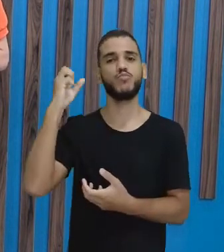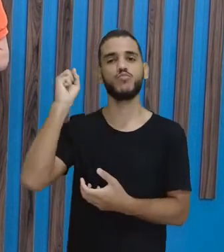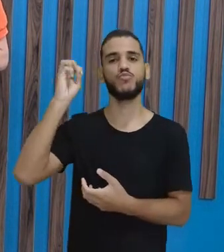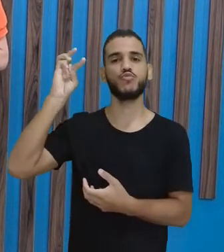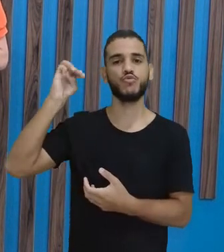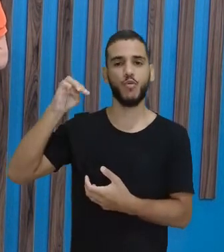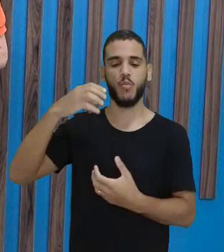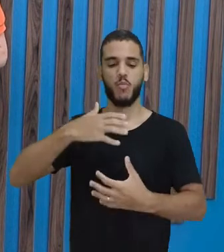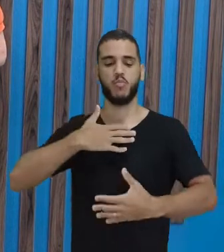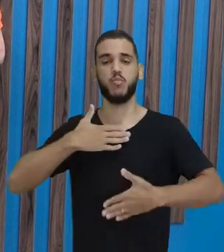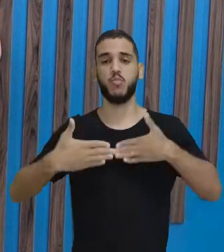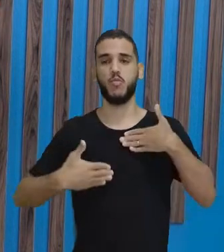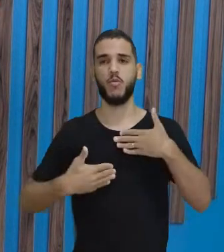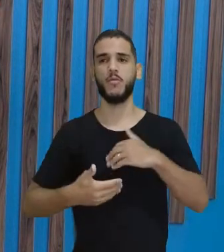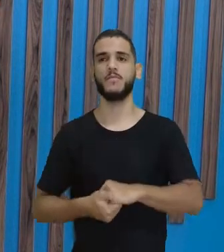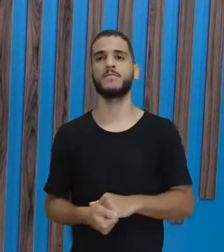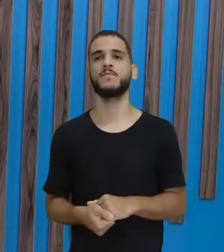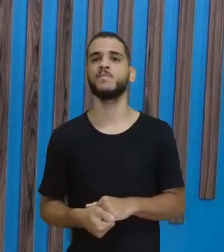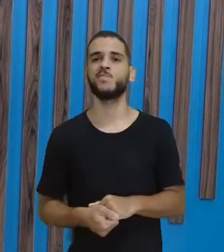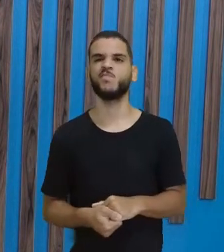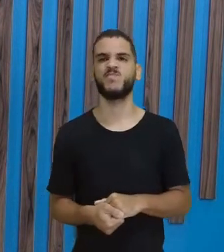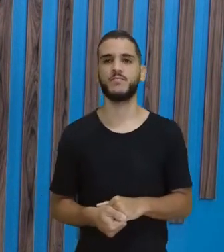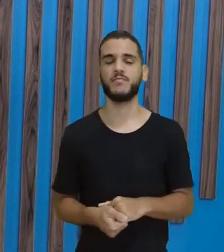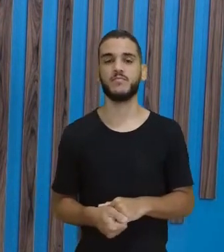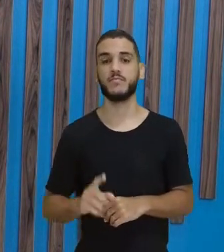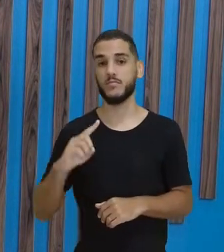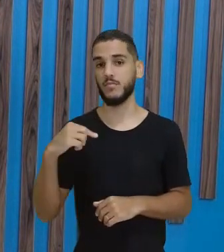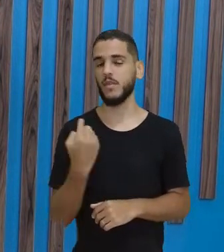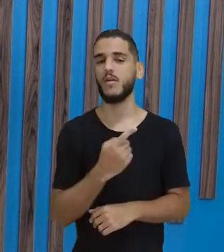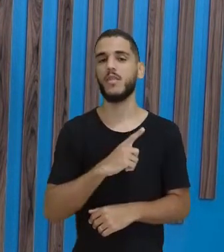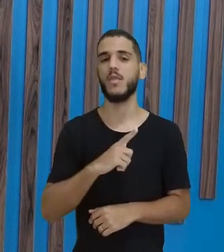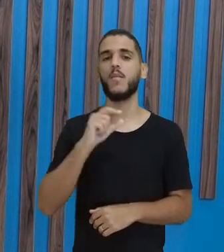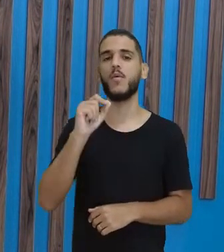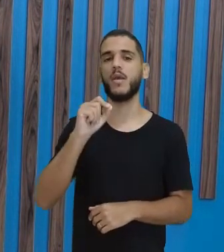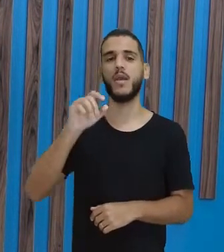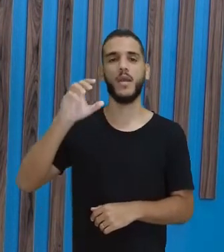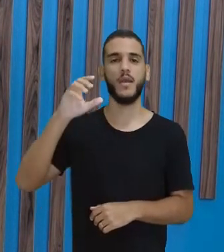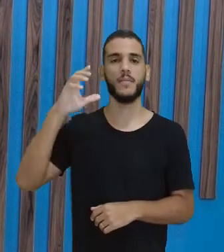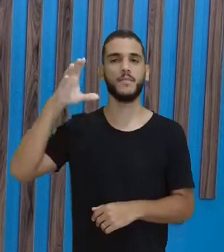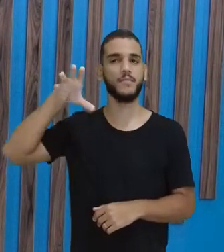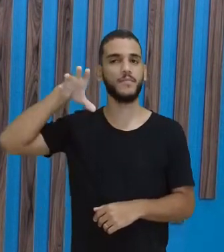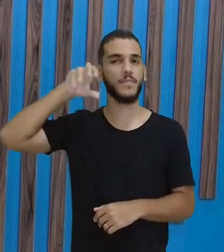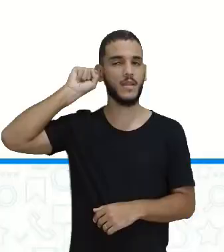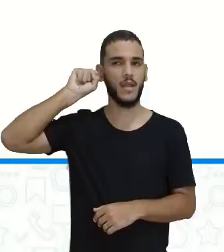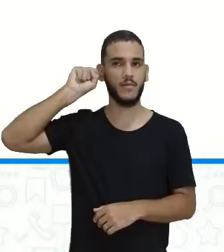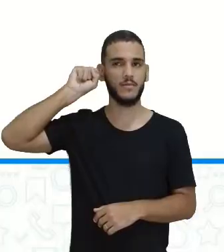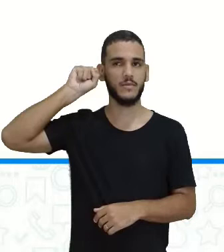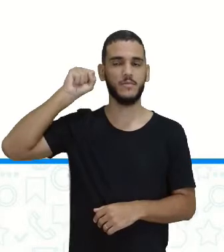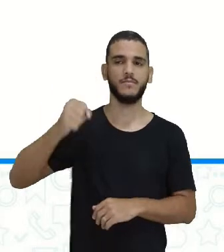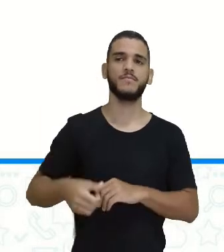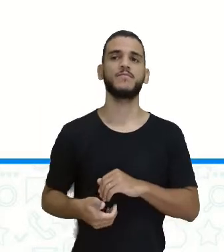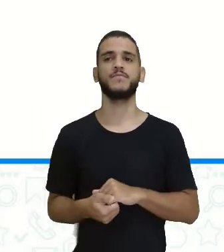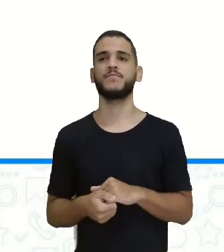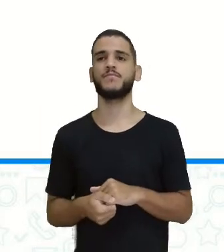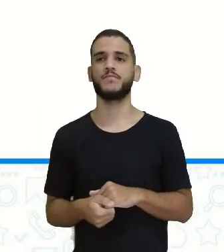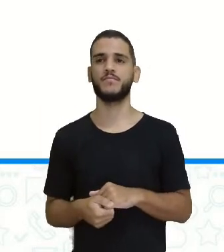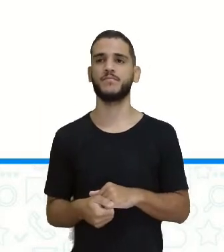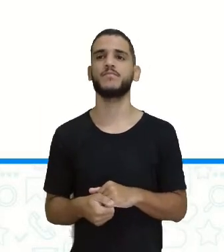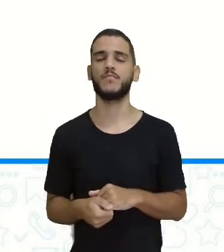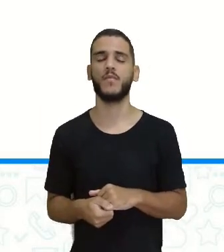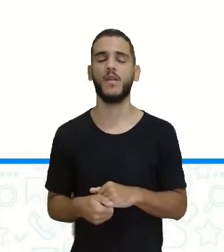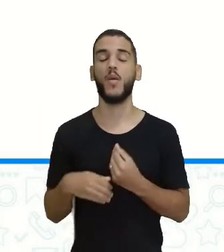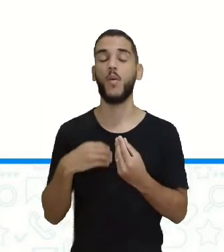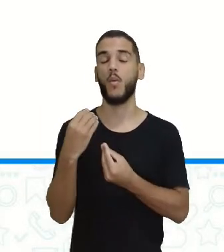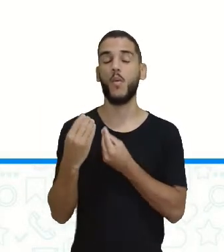coisa legal. Então, nós temos aí, ó, a audição. Gostaria que, vamos ver aqui, ó. Então, como é que